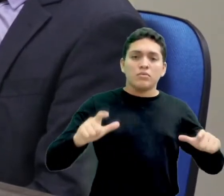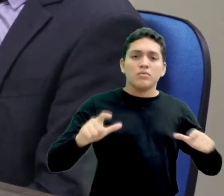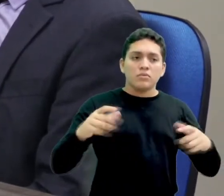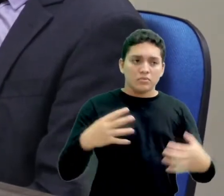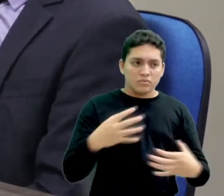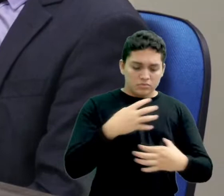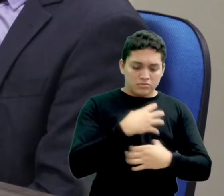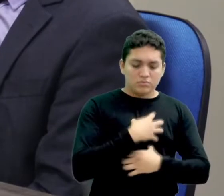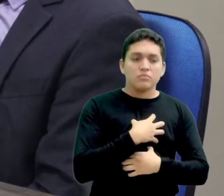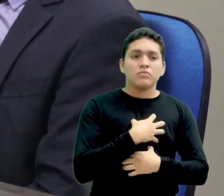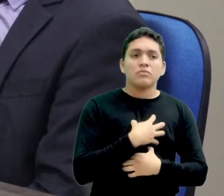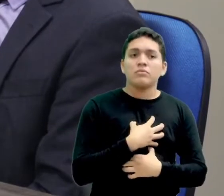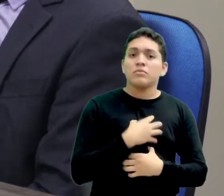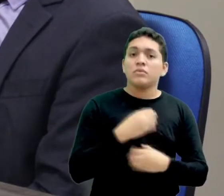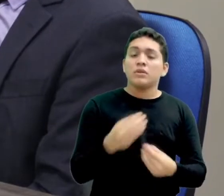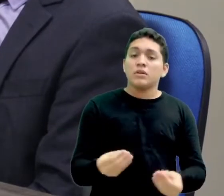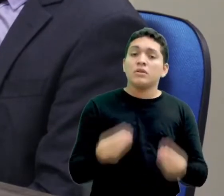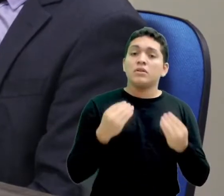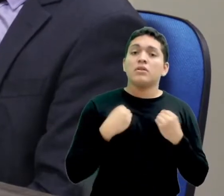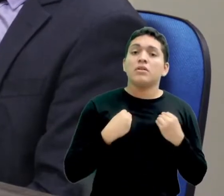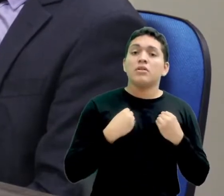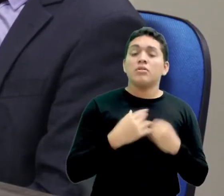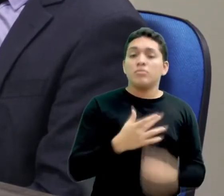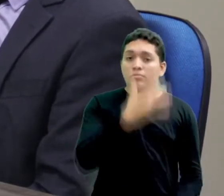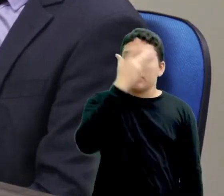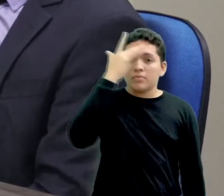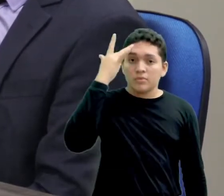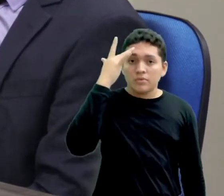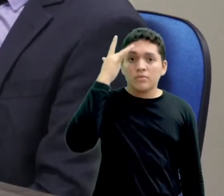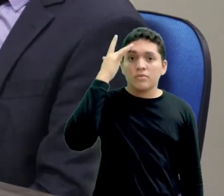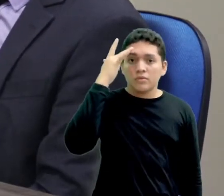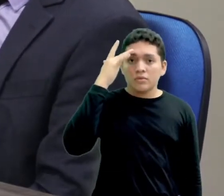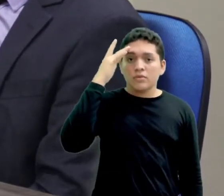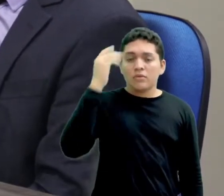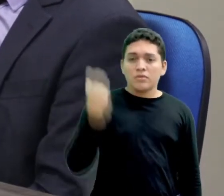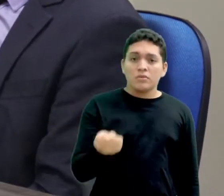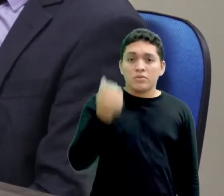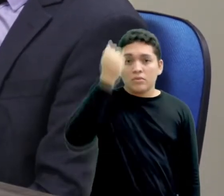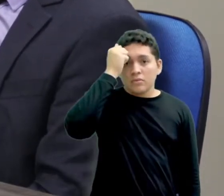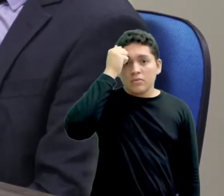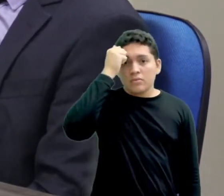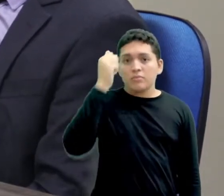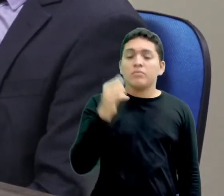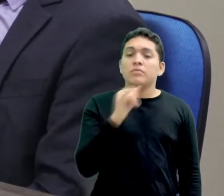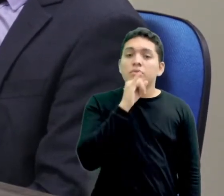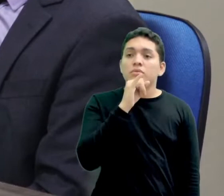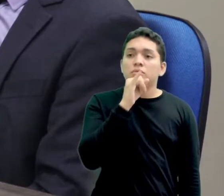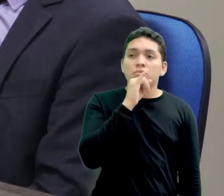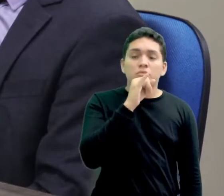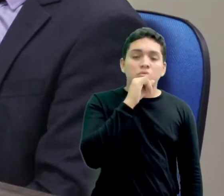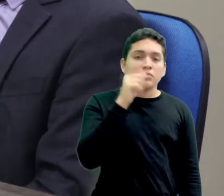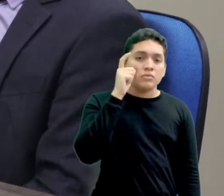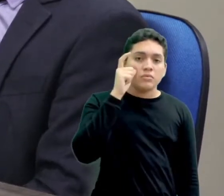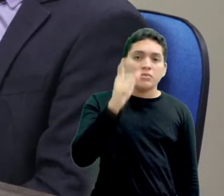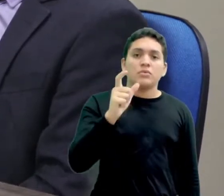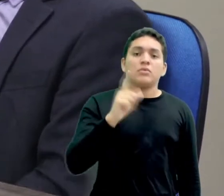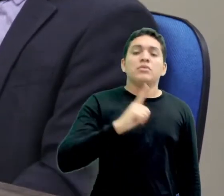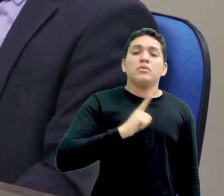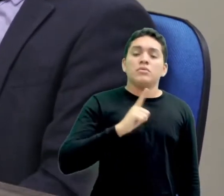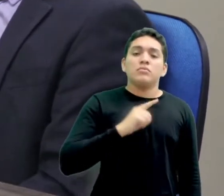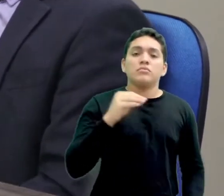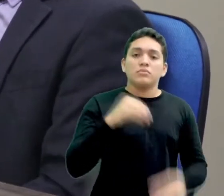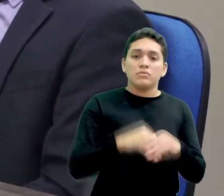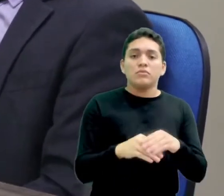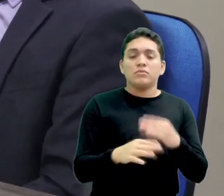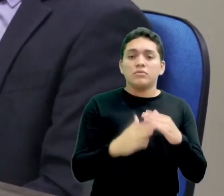sentimento, ele leva a pessoa à destruição. Um exemplo interessante que nós temos aqui dentro da Bíblia